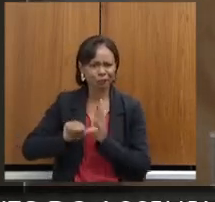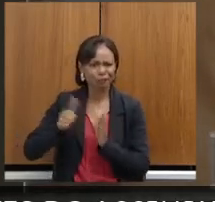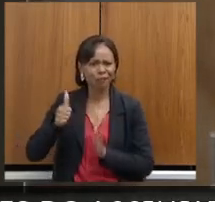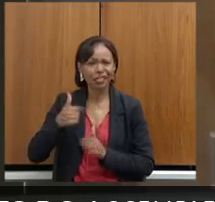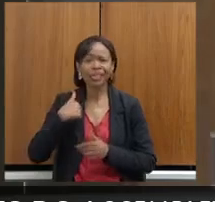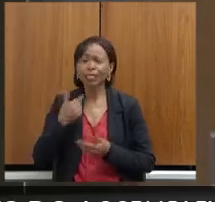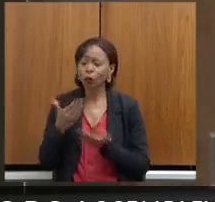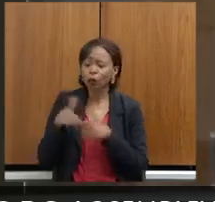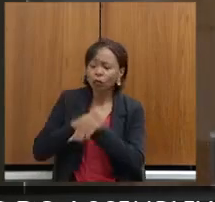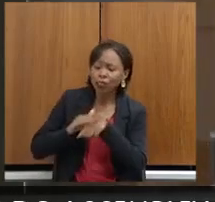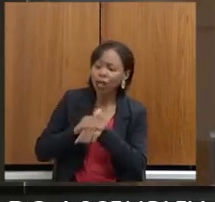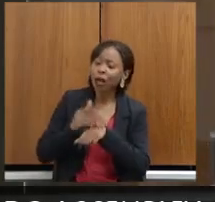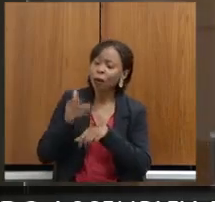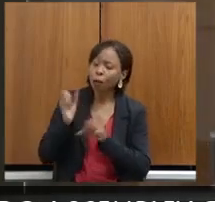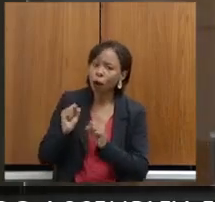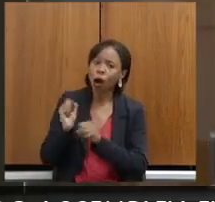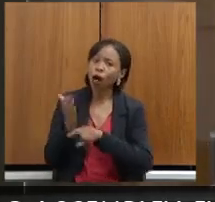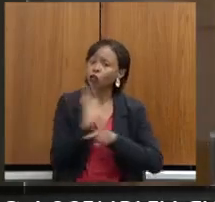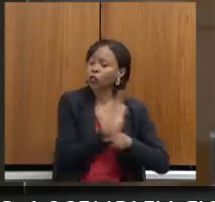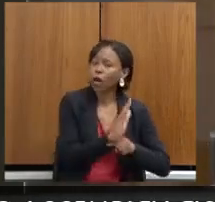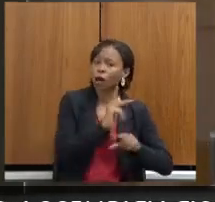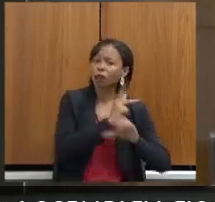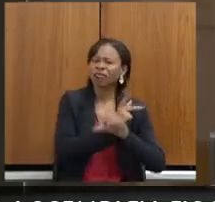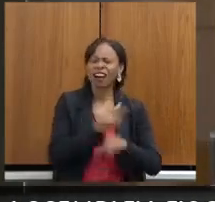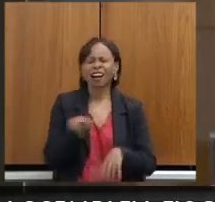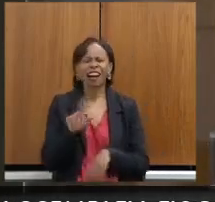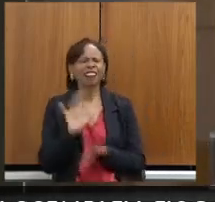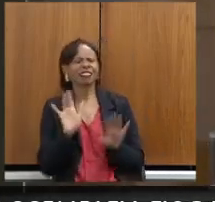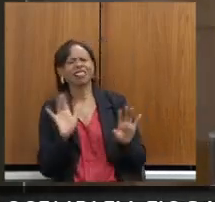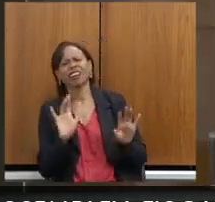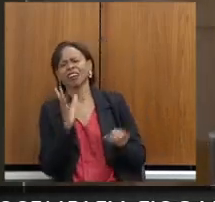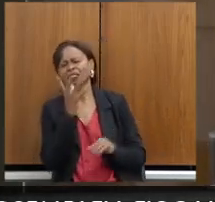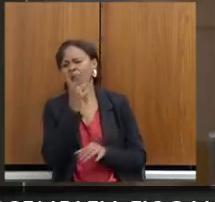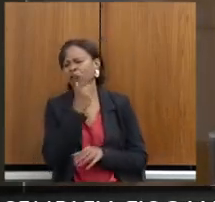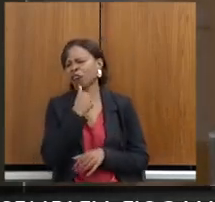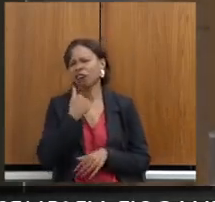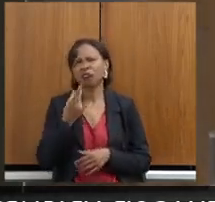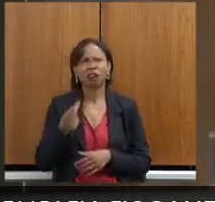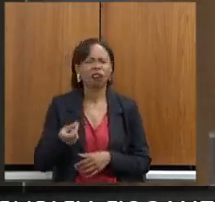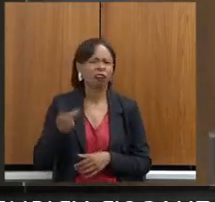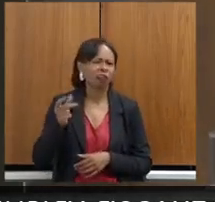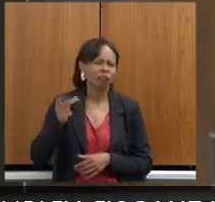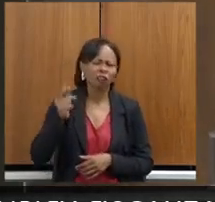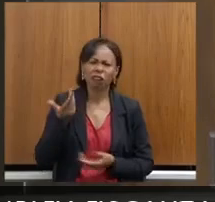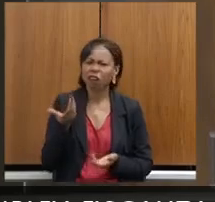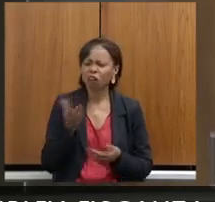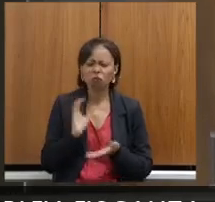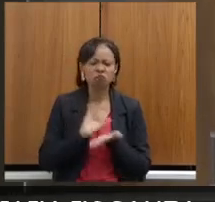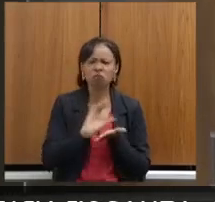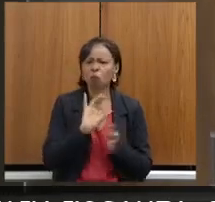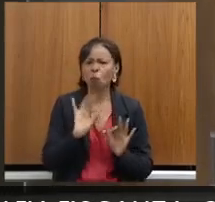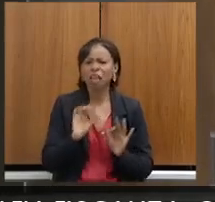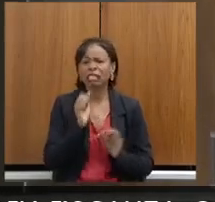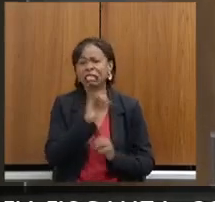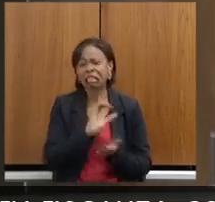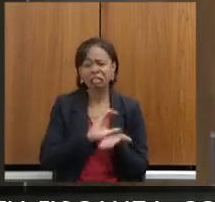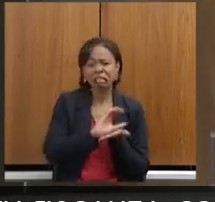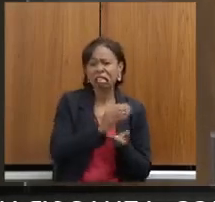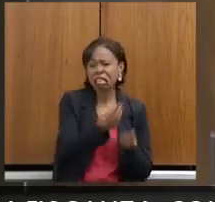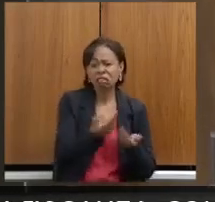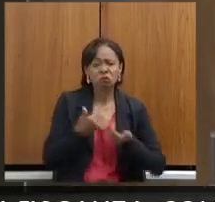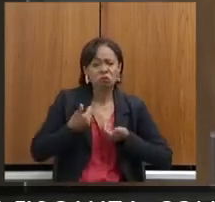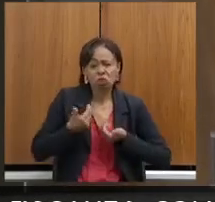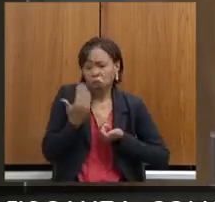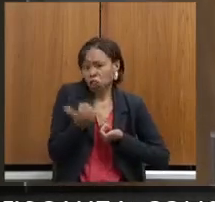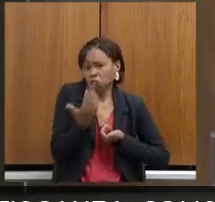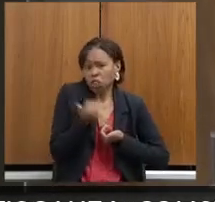a colabora também com a polícia civil eu não demora nunca chega quando chega não nos convidam para fazer a entrega